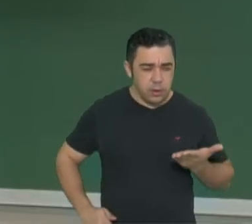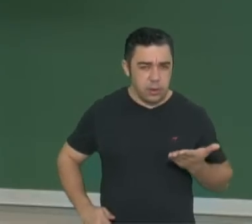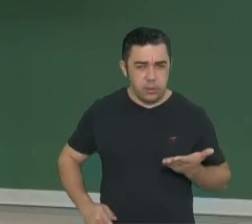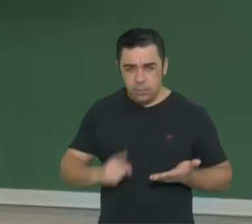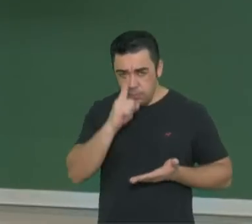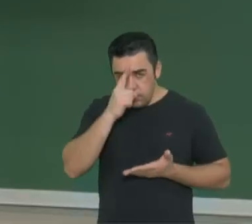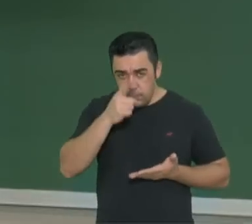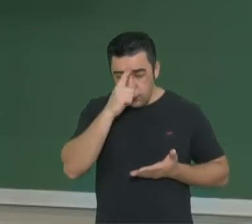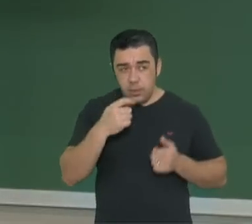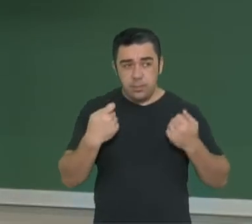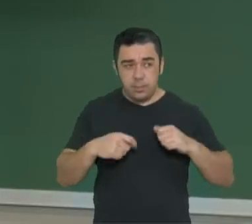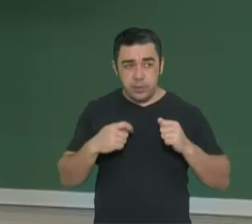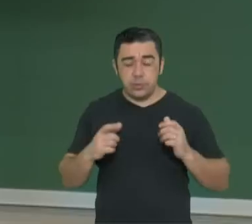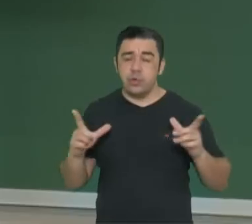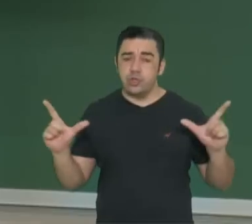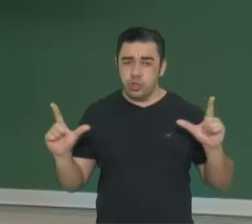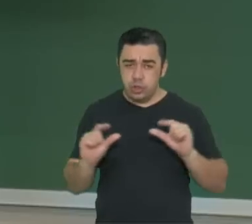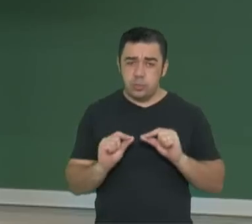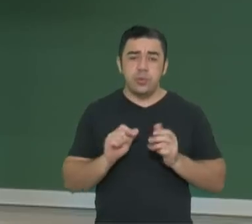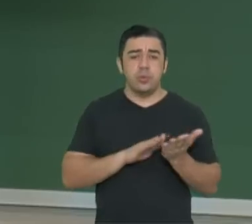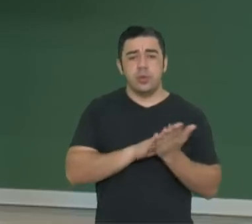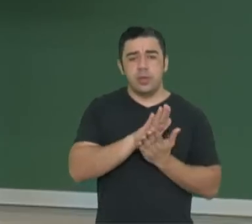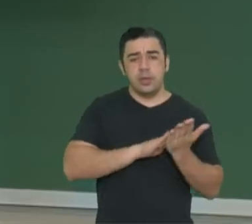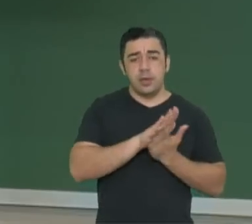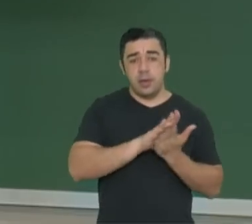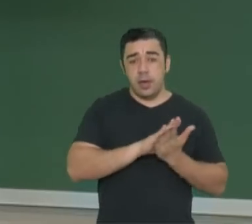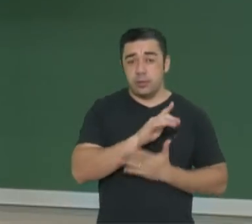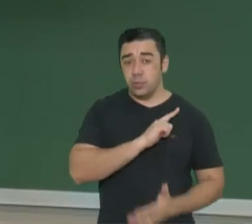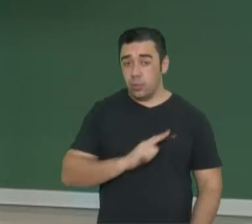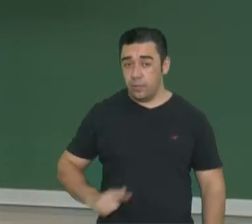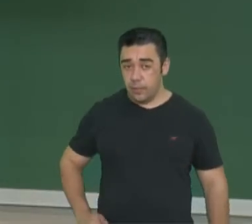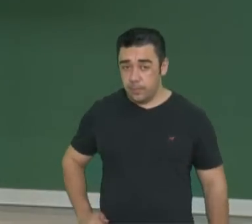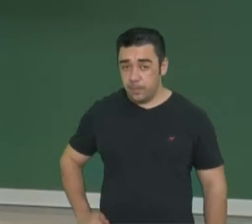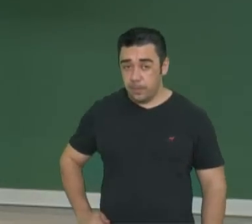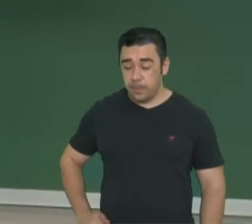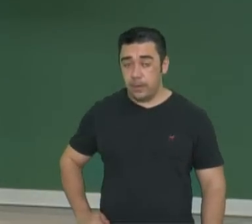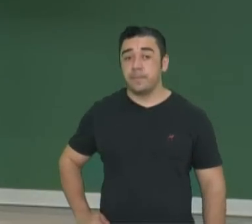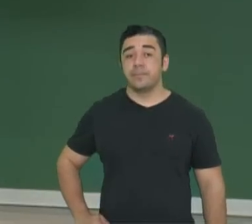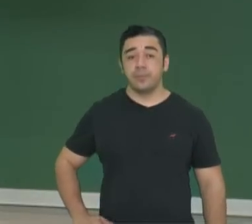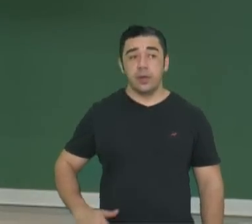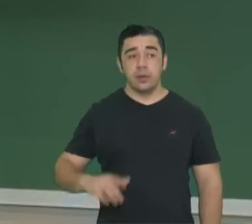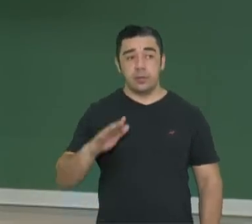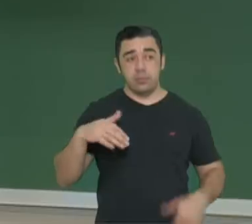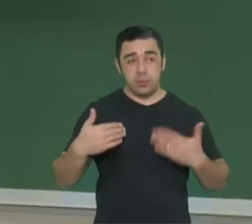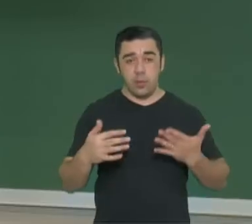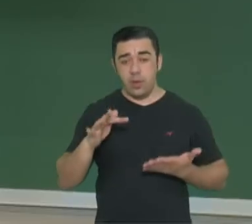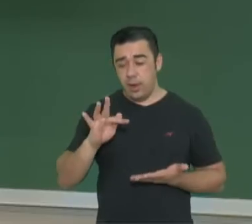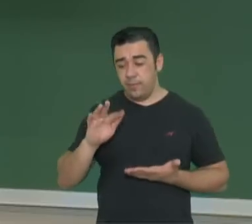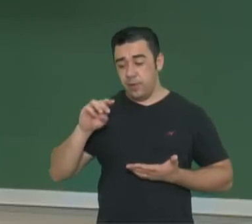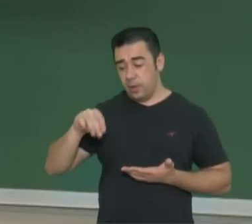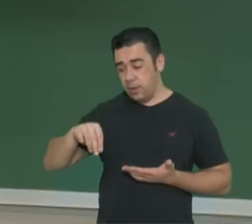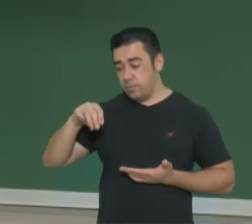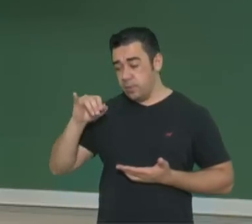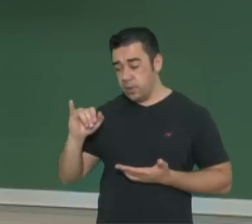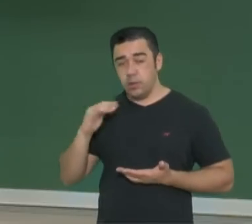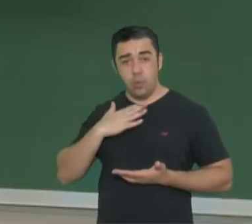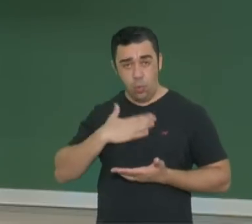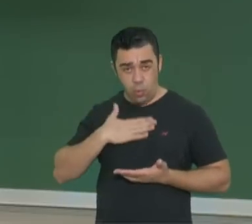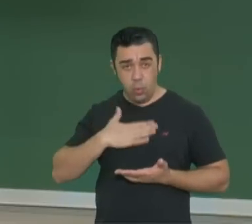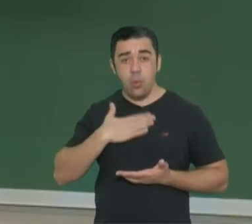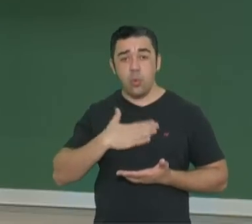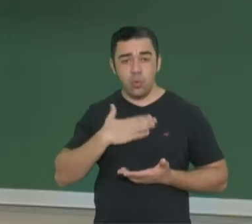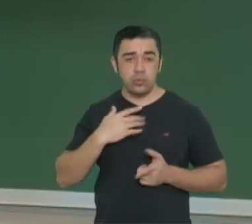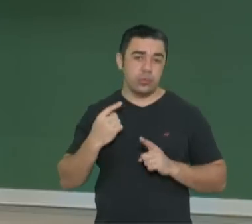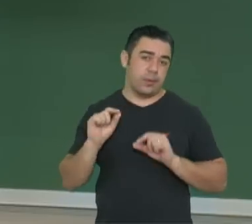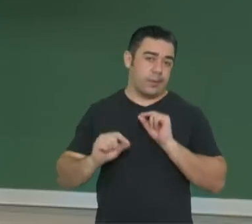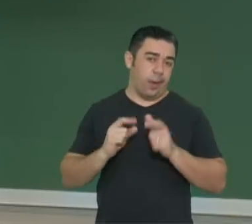precisou restringir os gastos do governo. E isso agradou ao FMI, o Fundo Monetário Internacional, de quem o